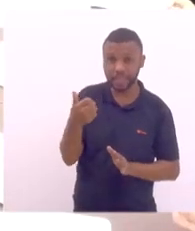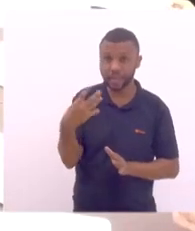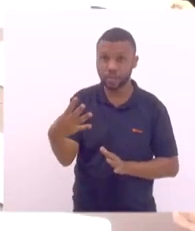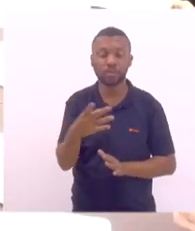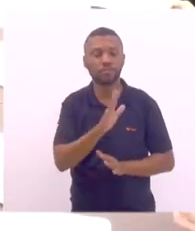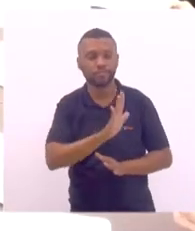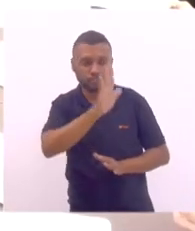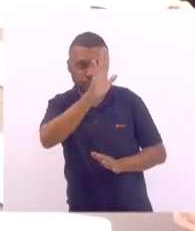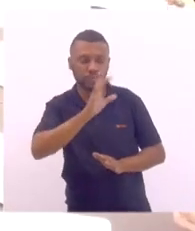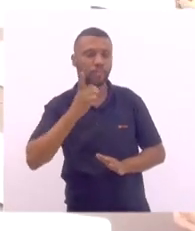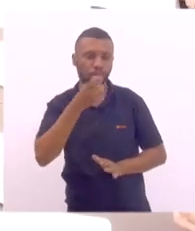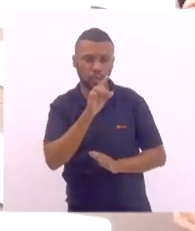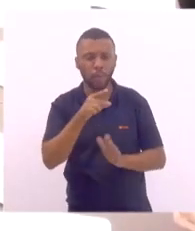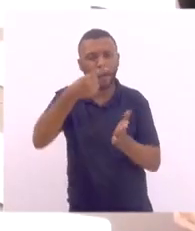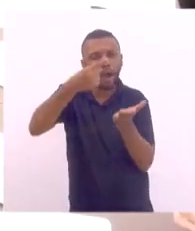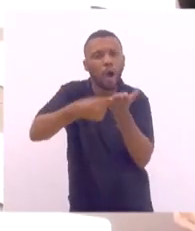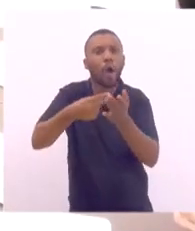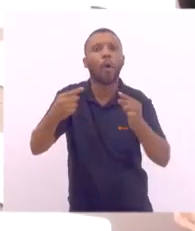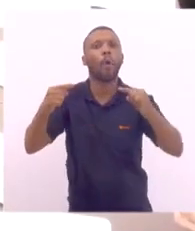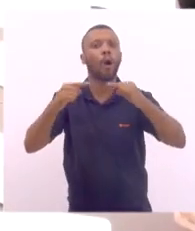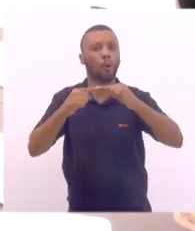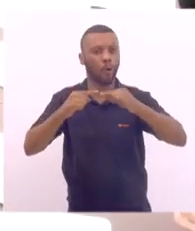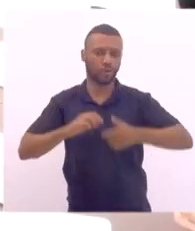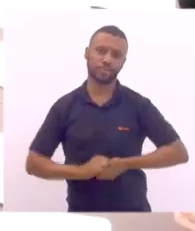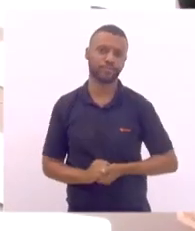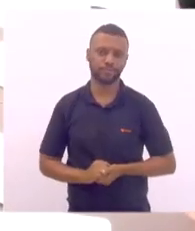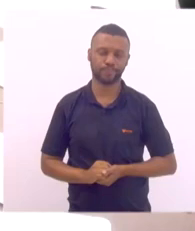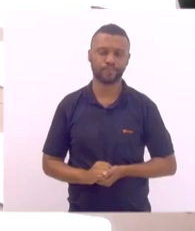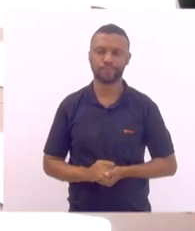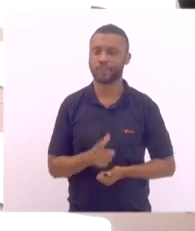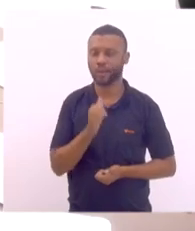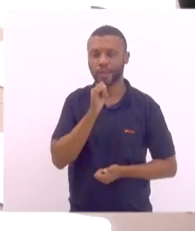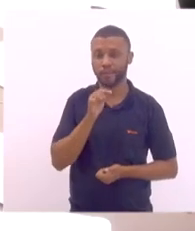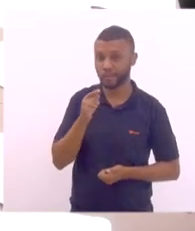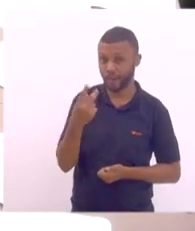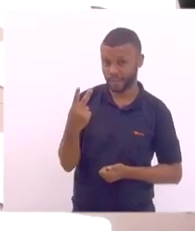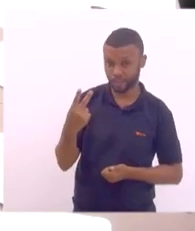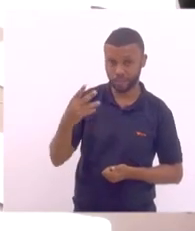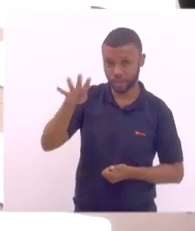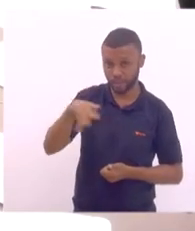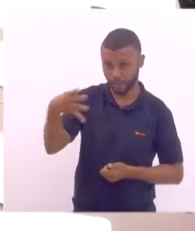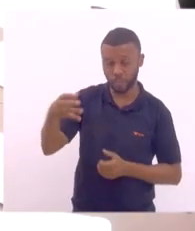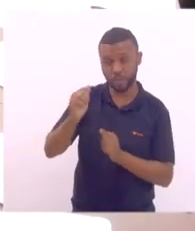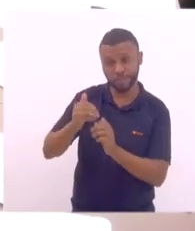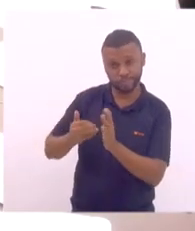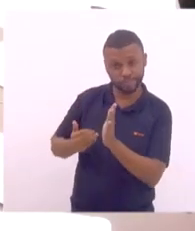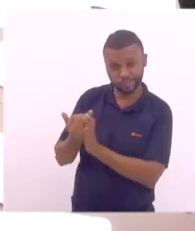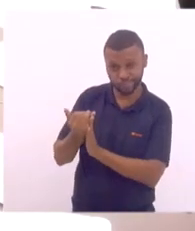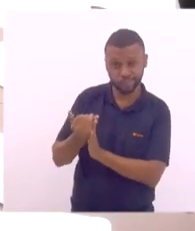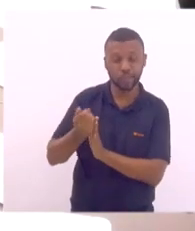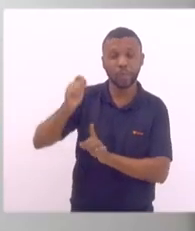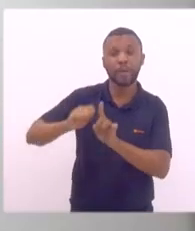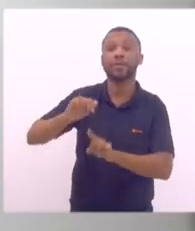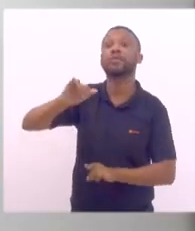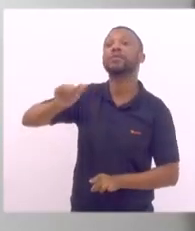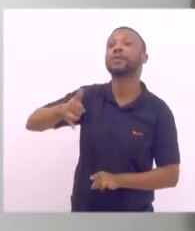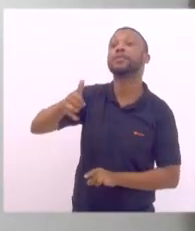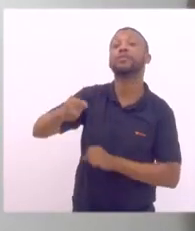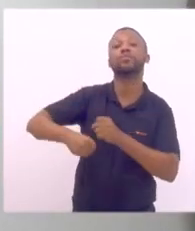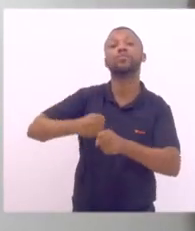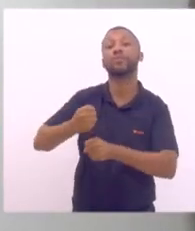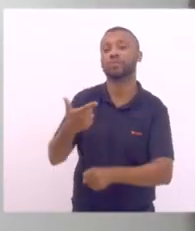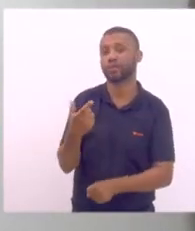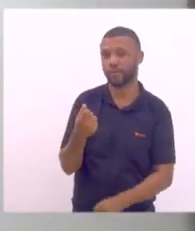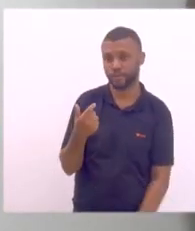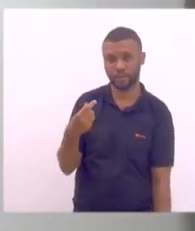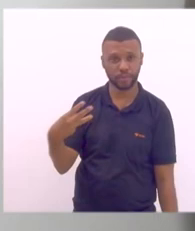podia fazer um acordo, poderia ser o seguinte, a segunda tabela ela poderia ter vigência a partir de janeiro de 23, que seria uma forma